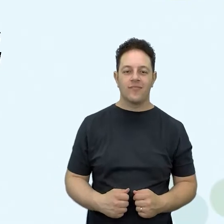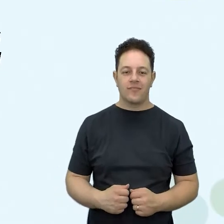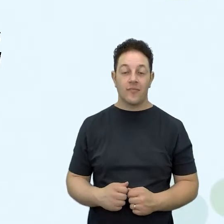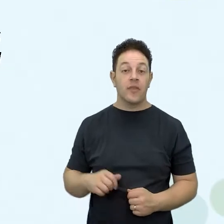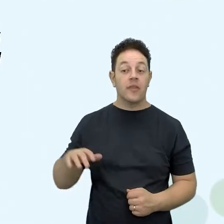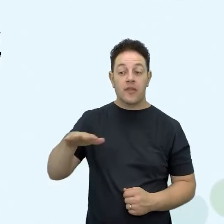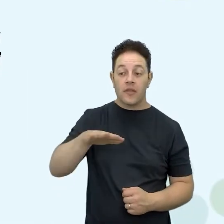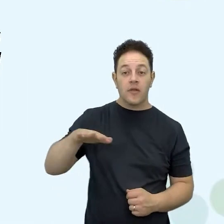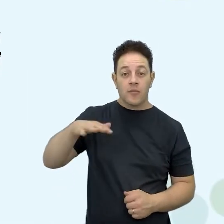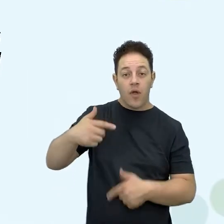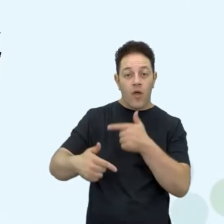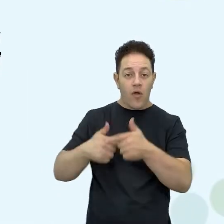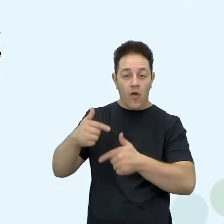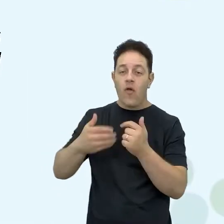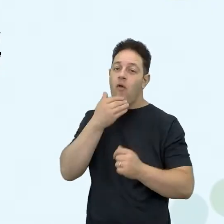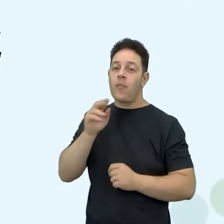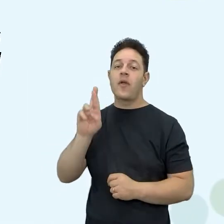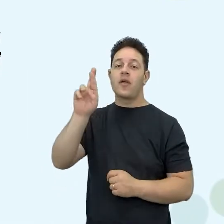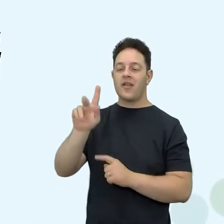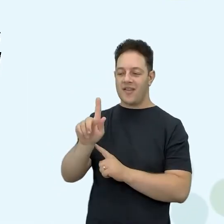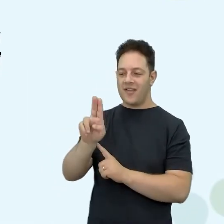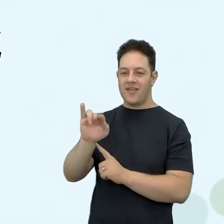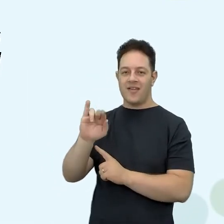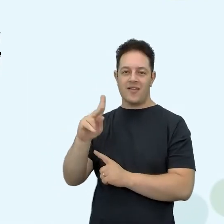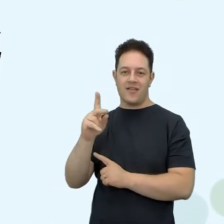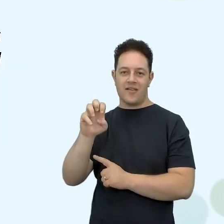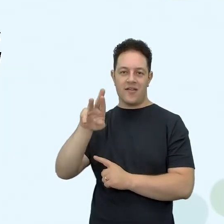Espaço em Obra, por Guilherme Wisnik.